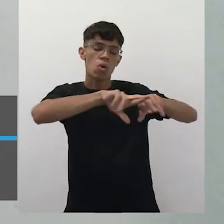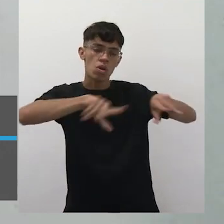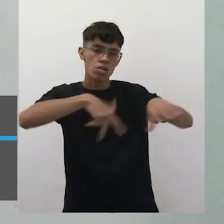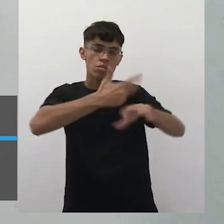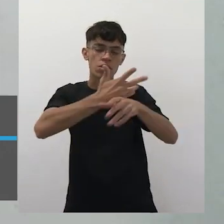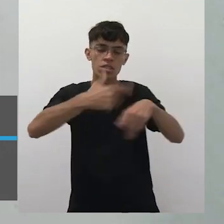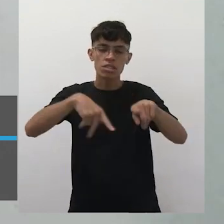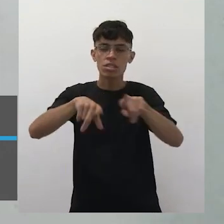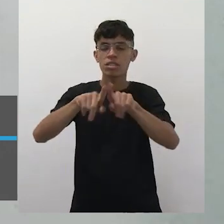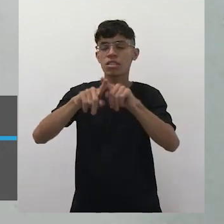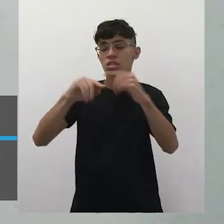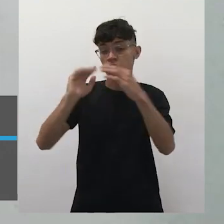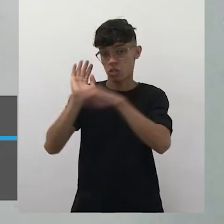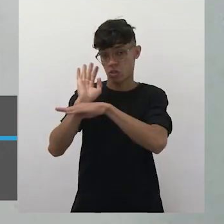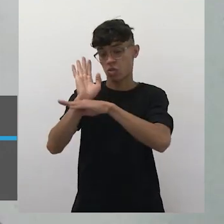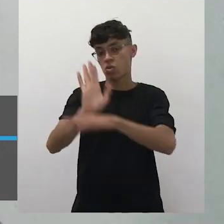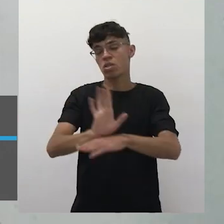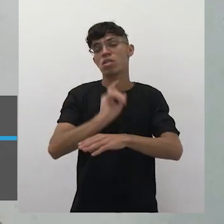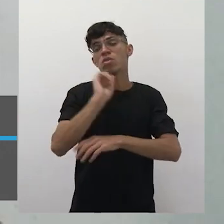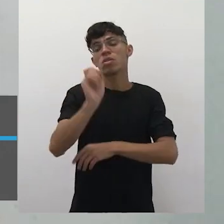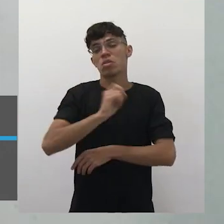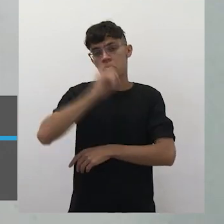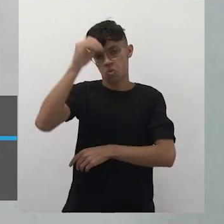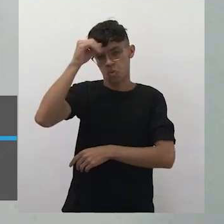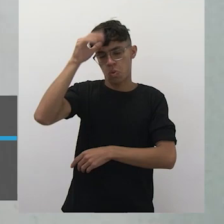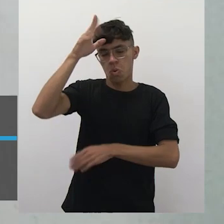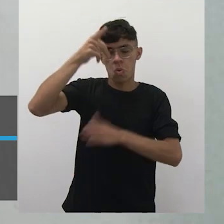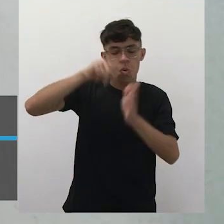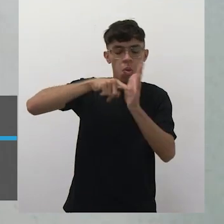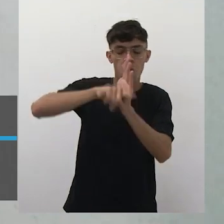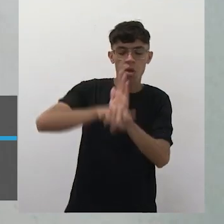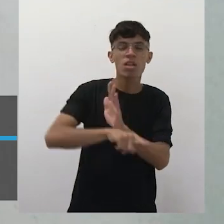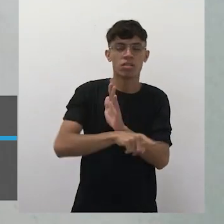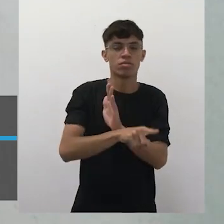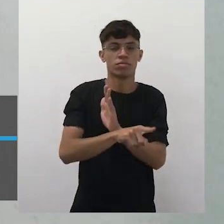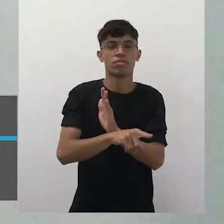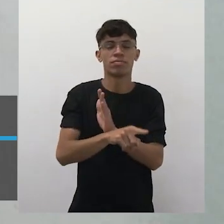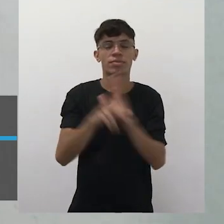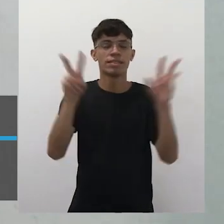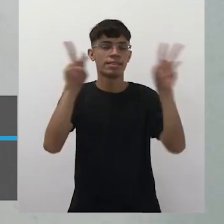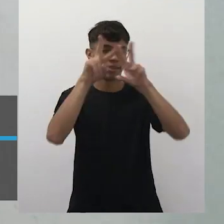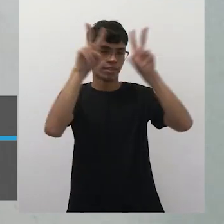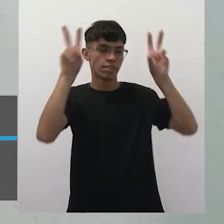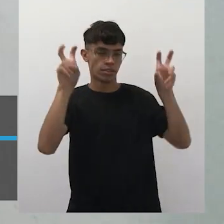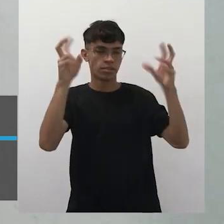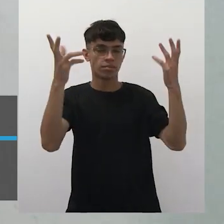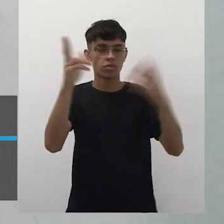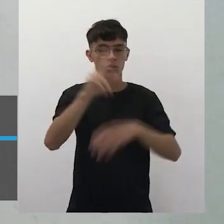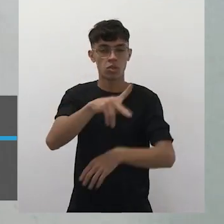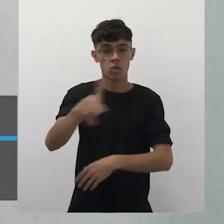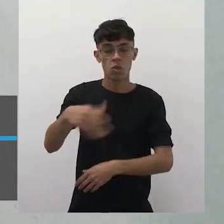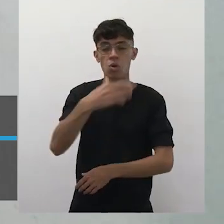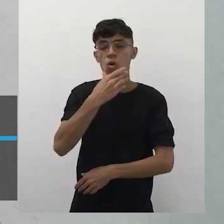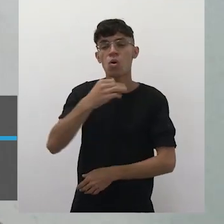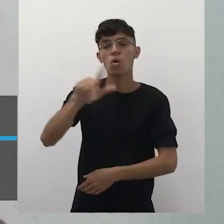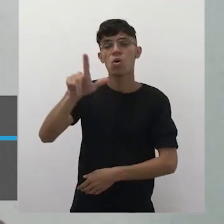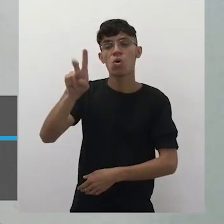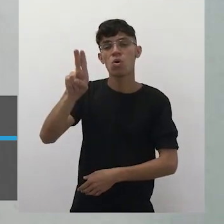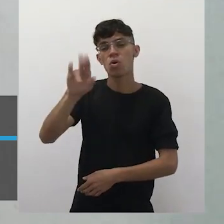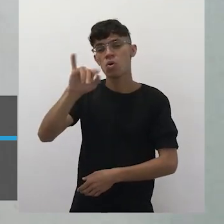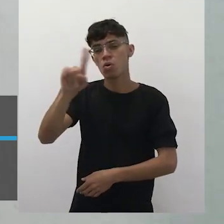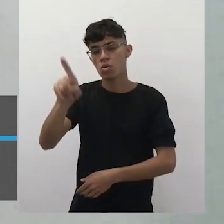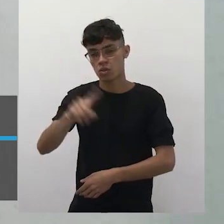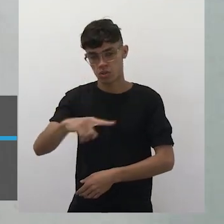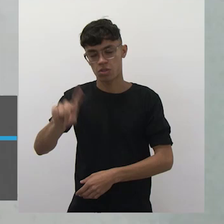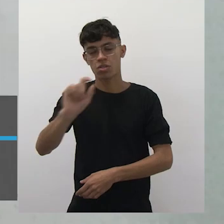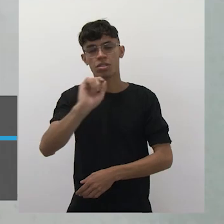um leque de possibilidades para trabalhar com esses temas. Professor Luiz diz que